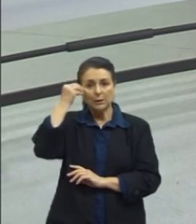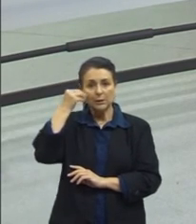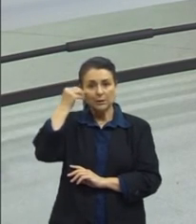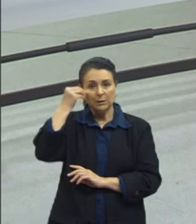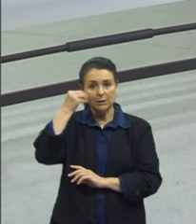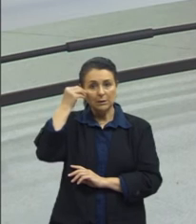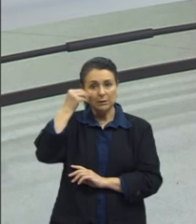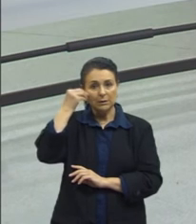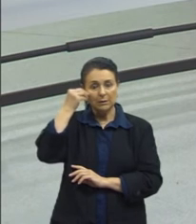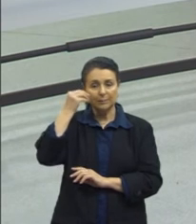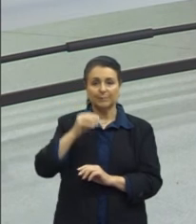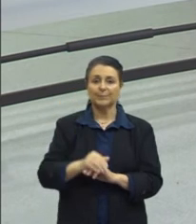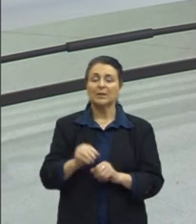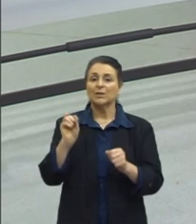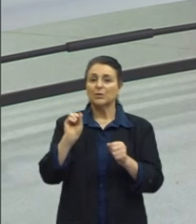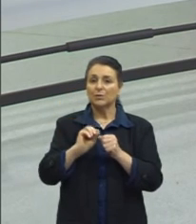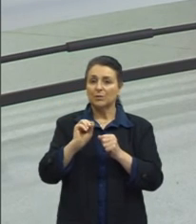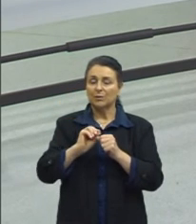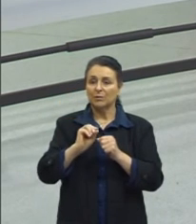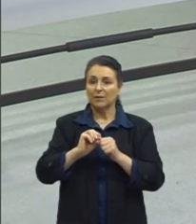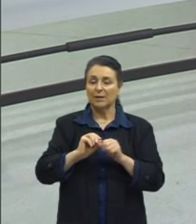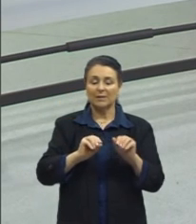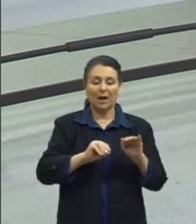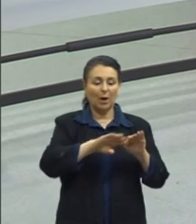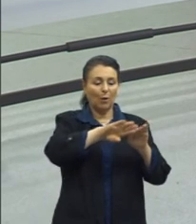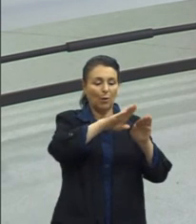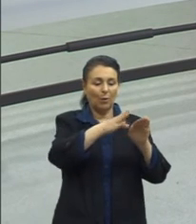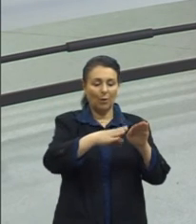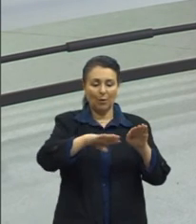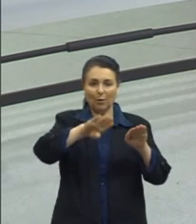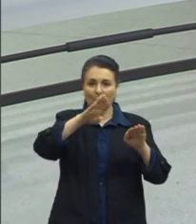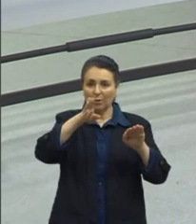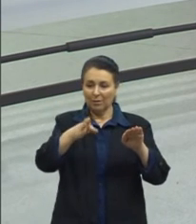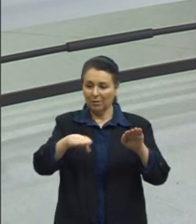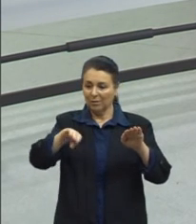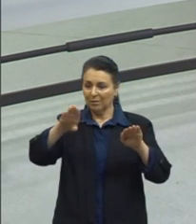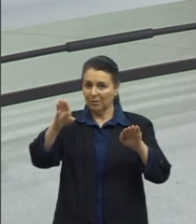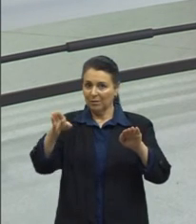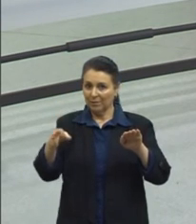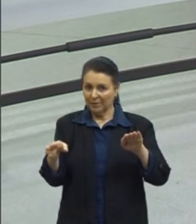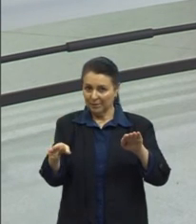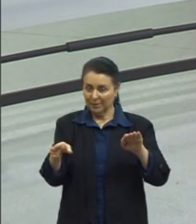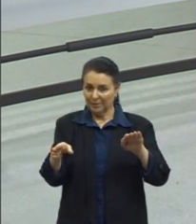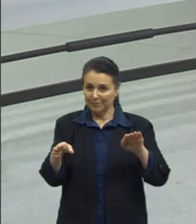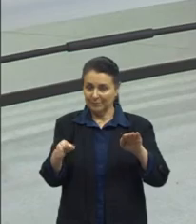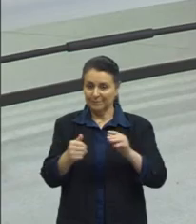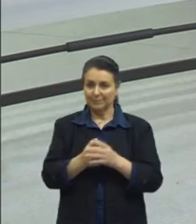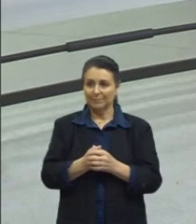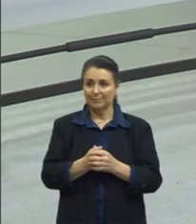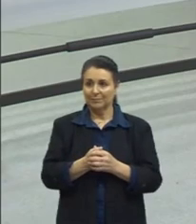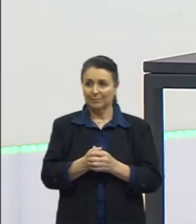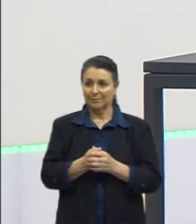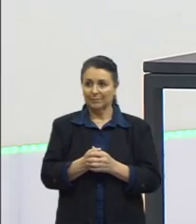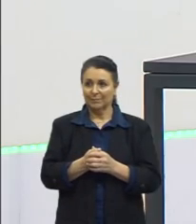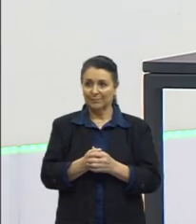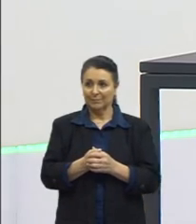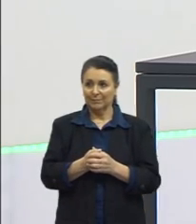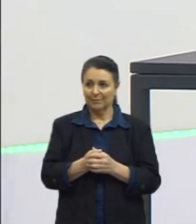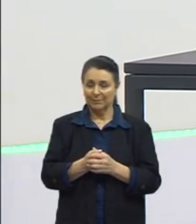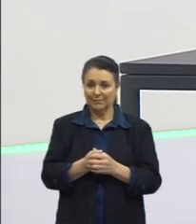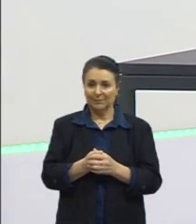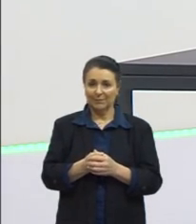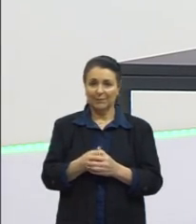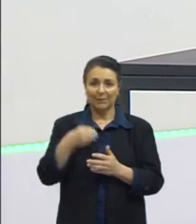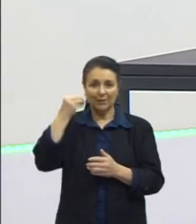né a gente fez a construção ali da onda mas às vezes né no oscilador no simulador né já falei